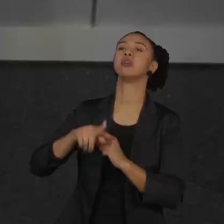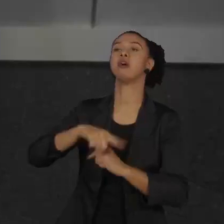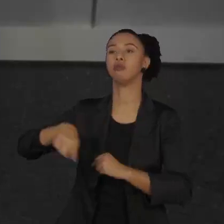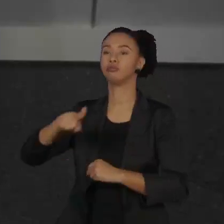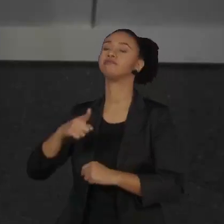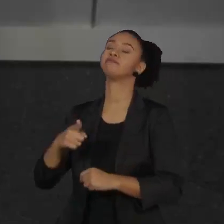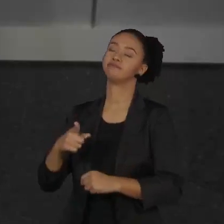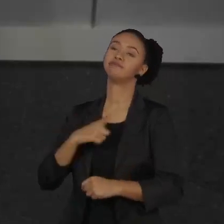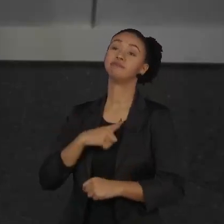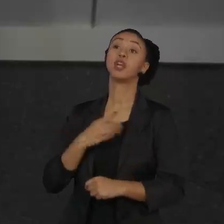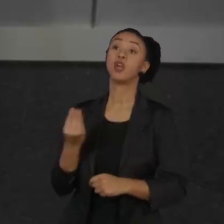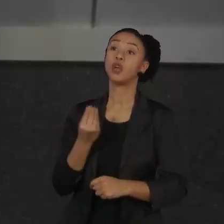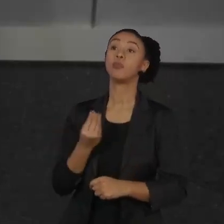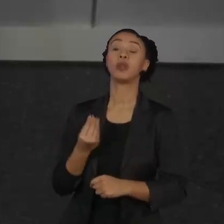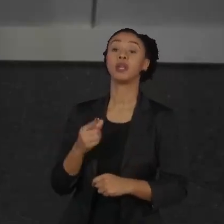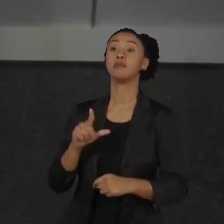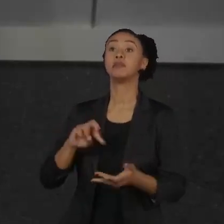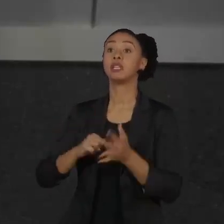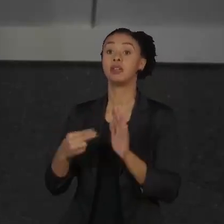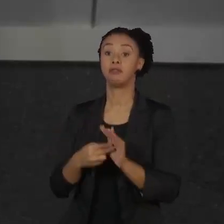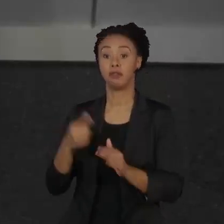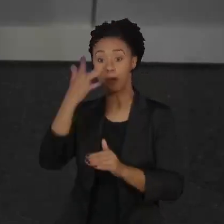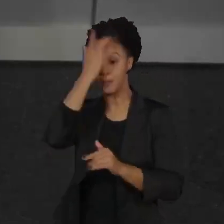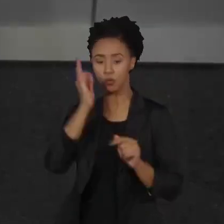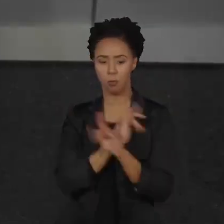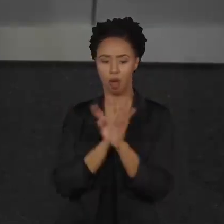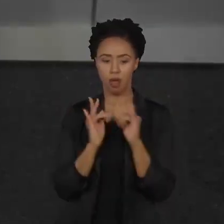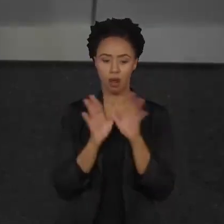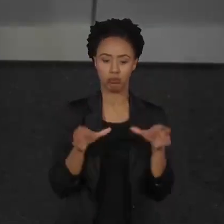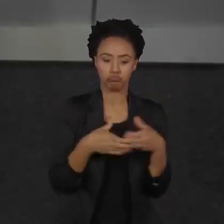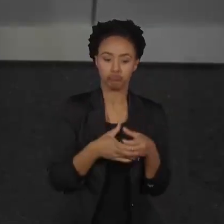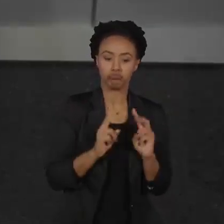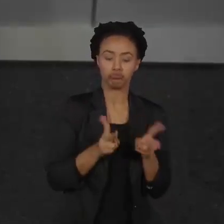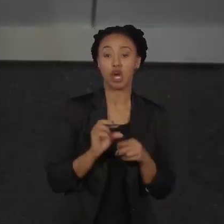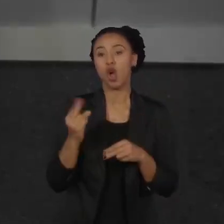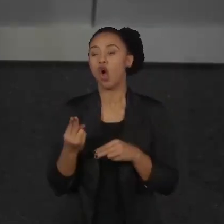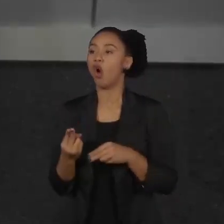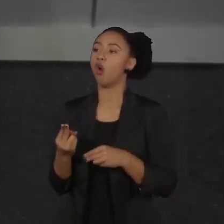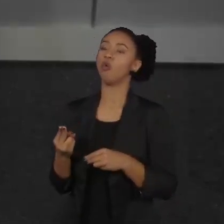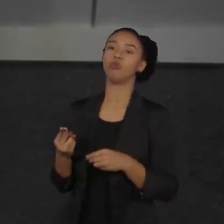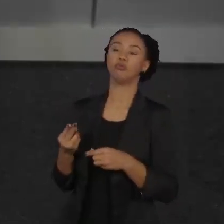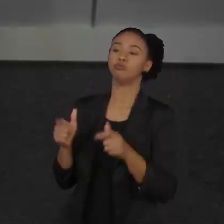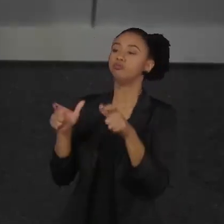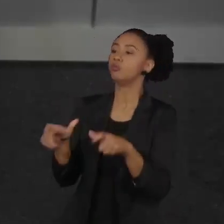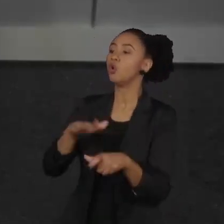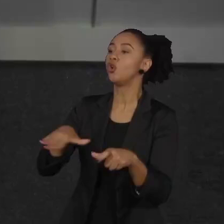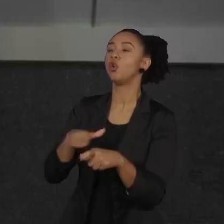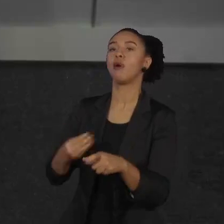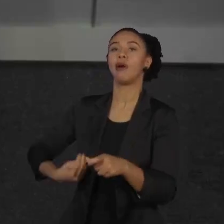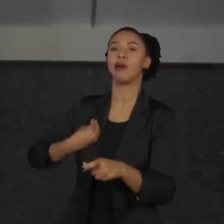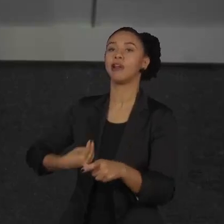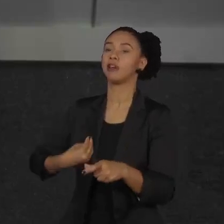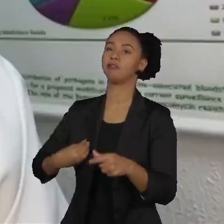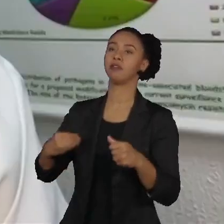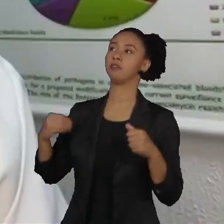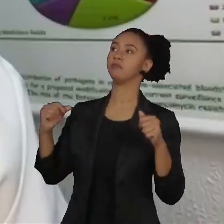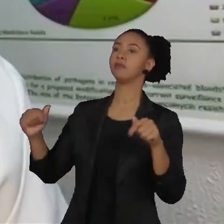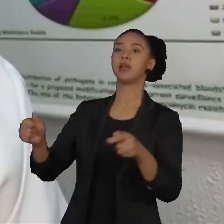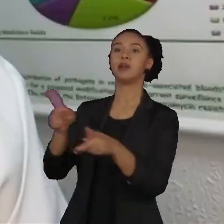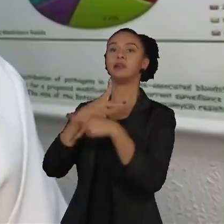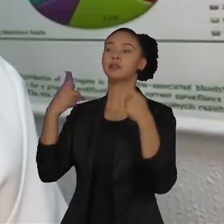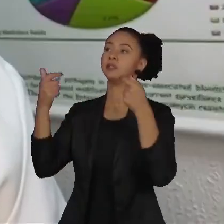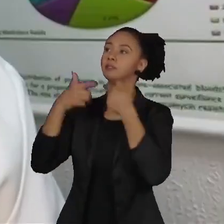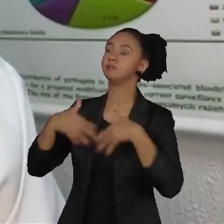associada aglomerados de pessoas que vivem em condições insalubres, com pouca ventilação,